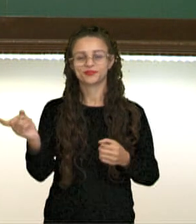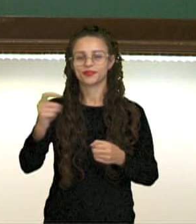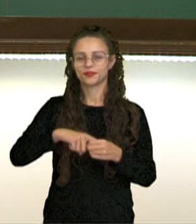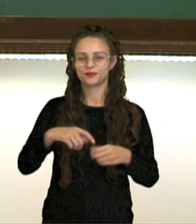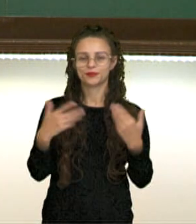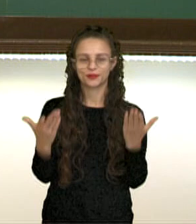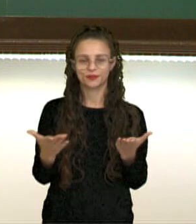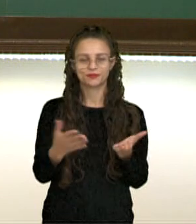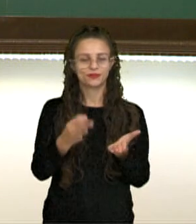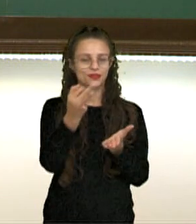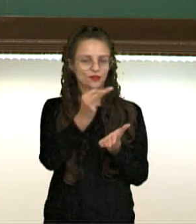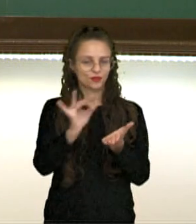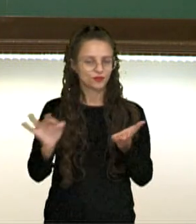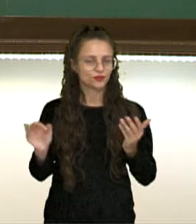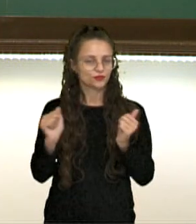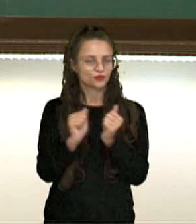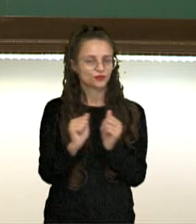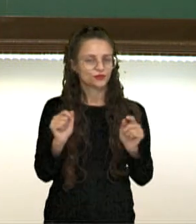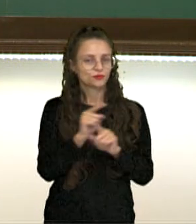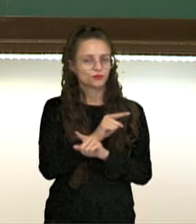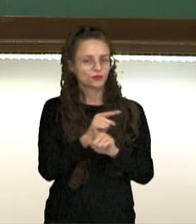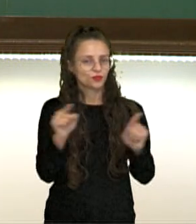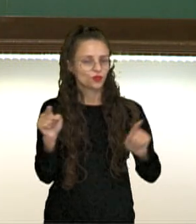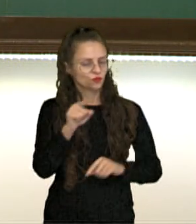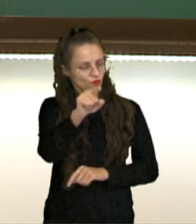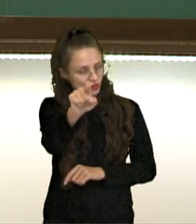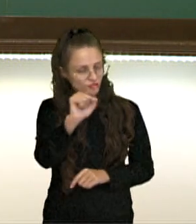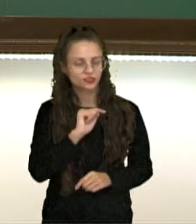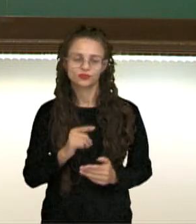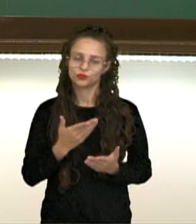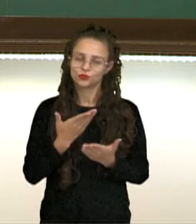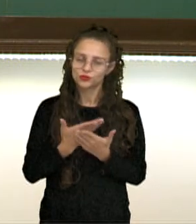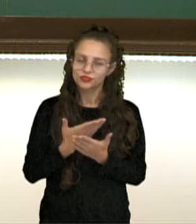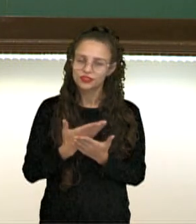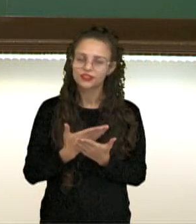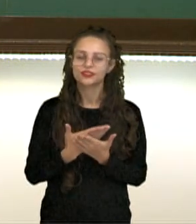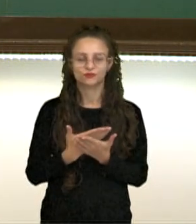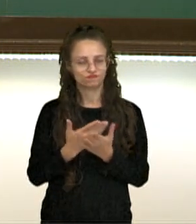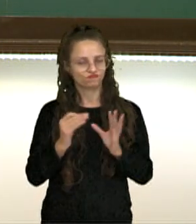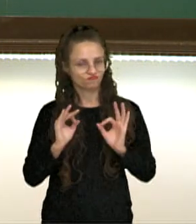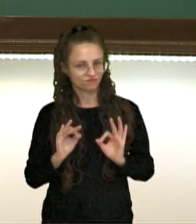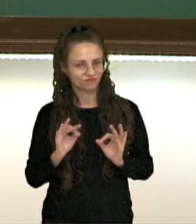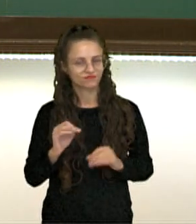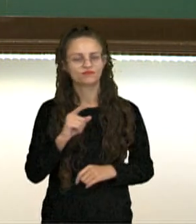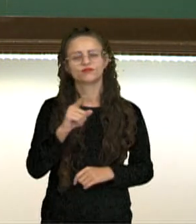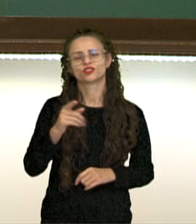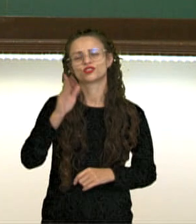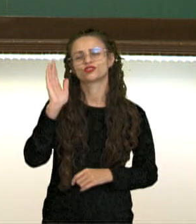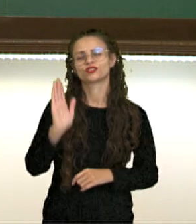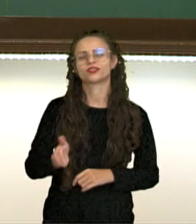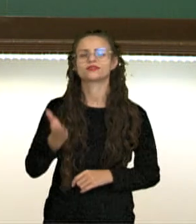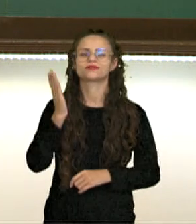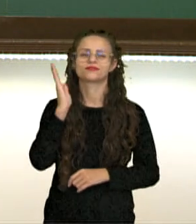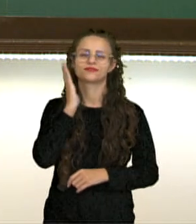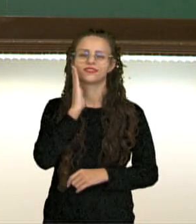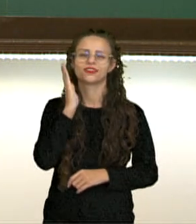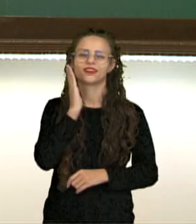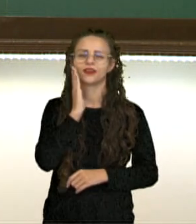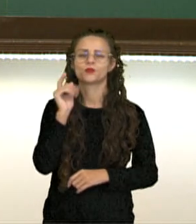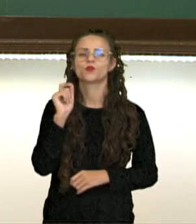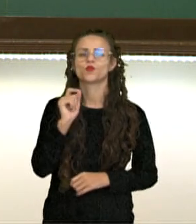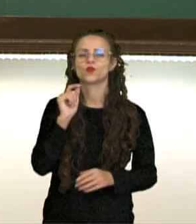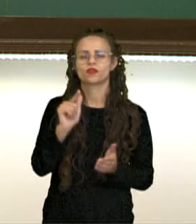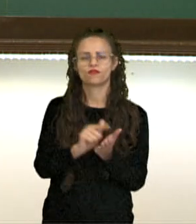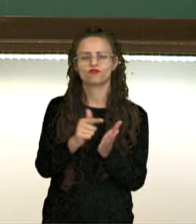Voltamos conferir com você que está aí estudando, né? Já sabe o que é um editorial, já está por dentro